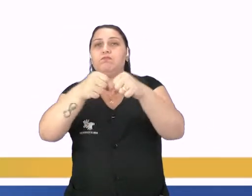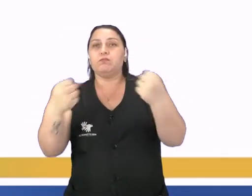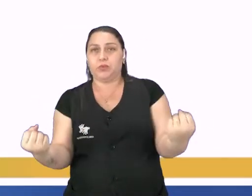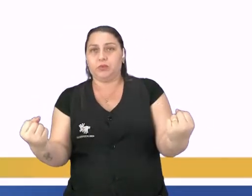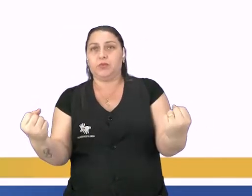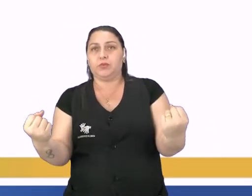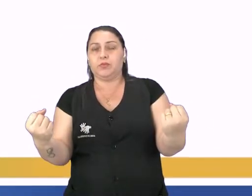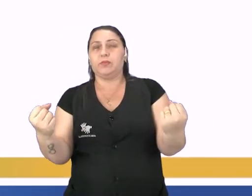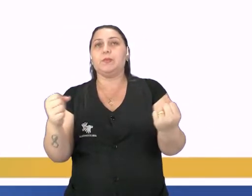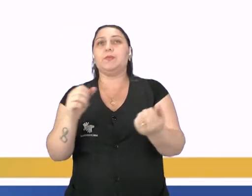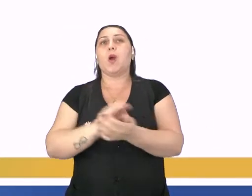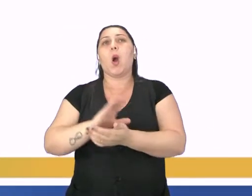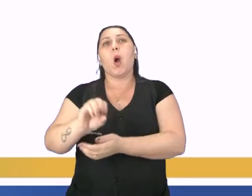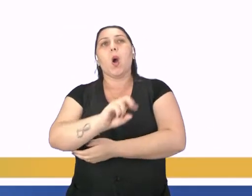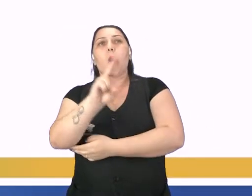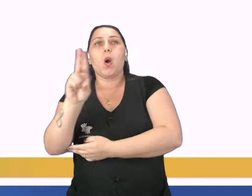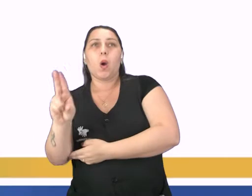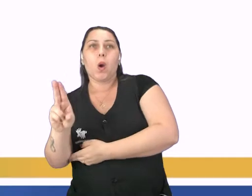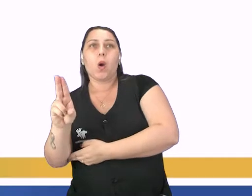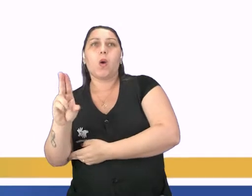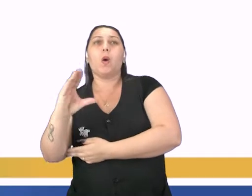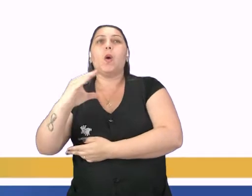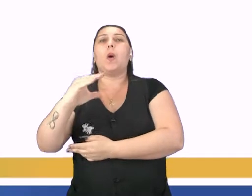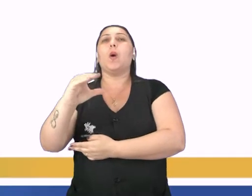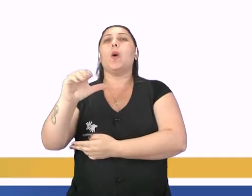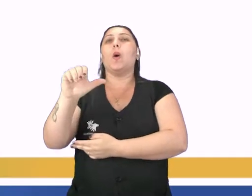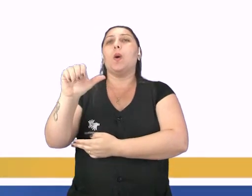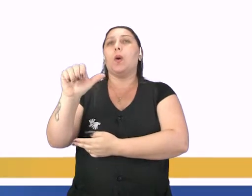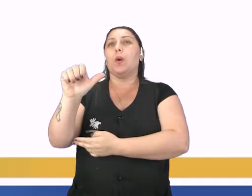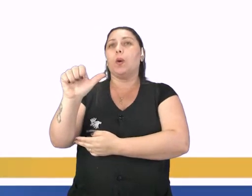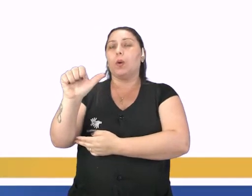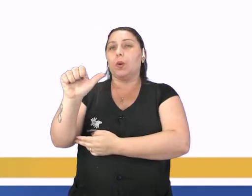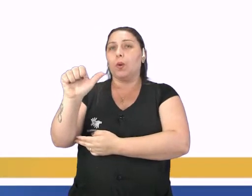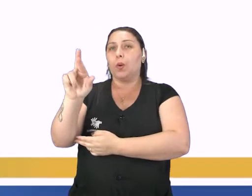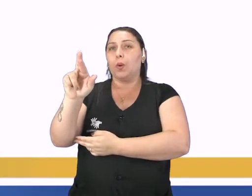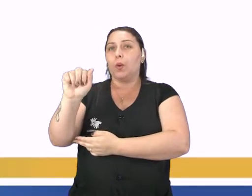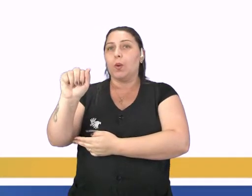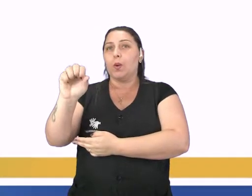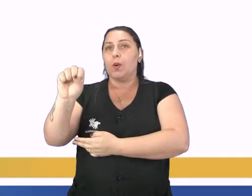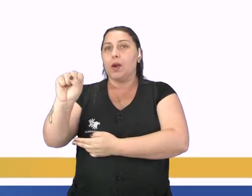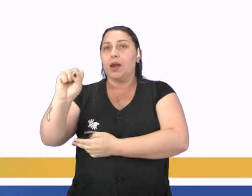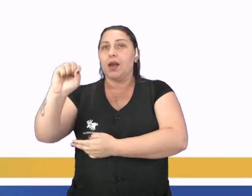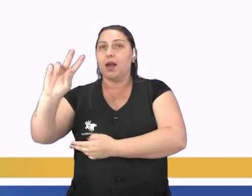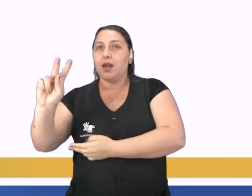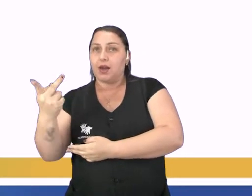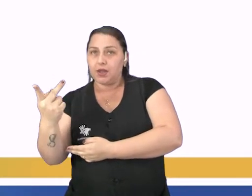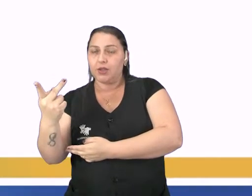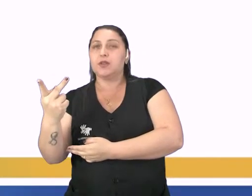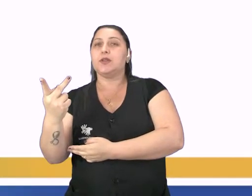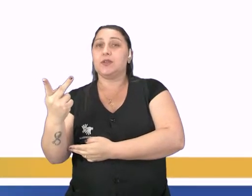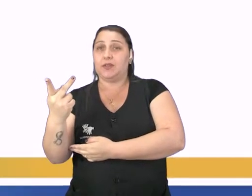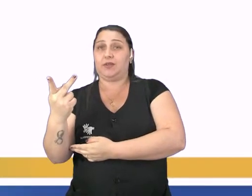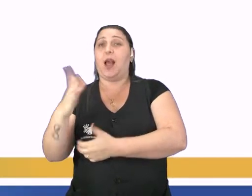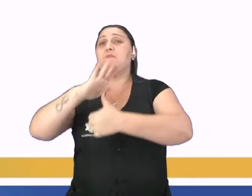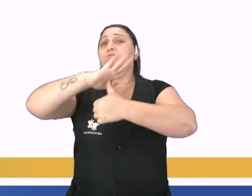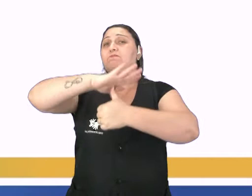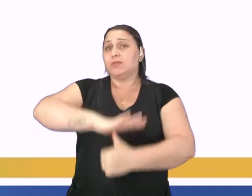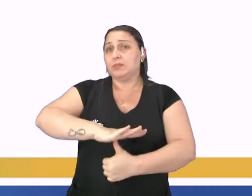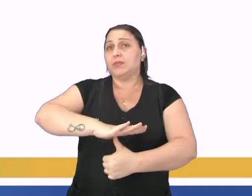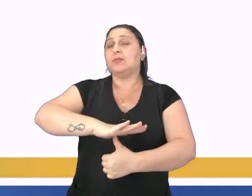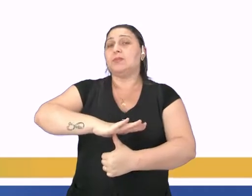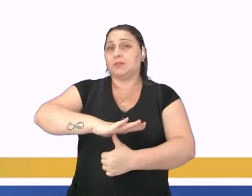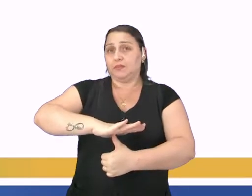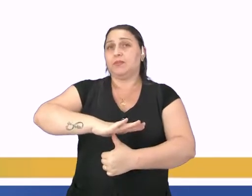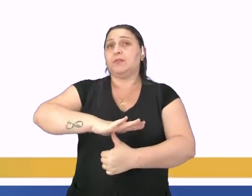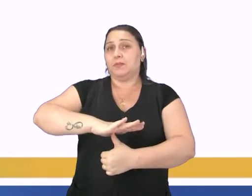ou crash. A quebra da Bolsa de Valores de Nova York desencadeou, por sua vez, a Grande Depressão Americana, que durou